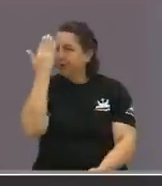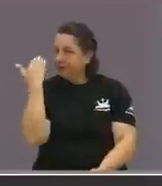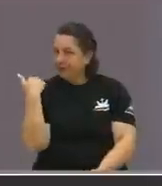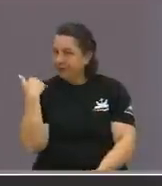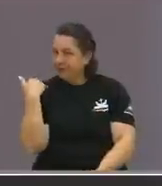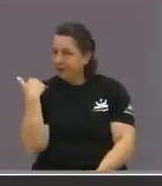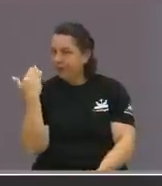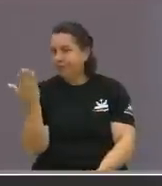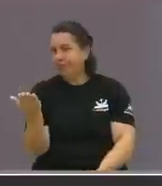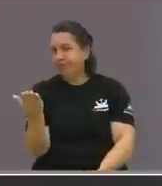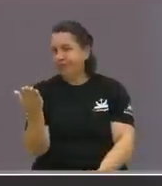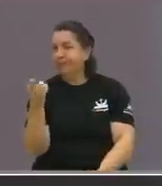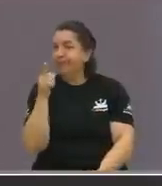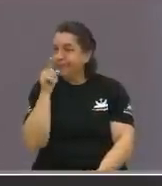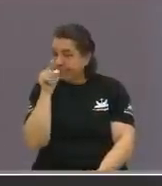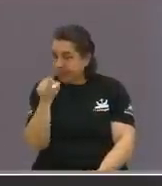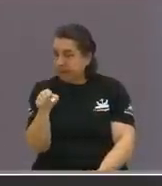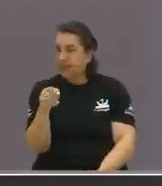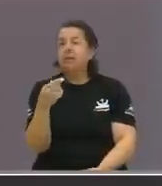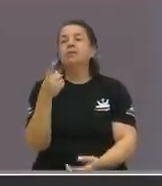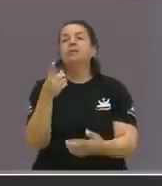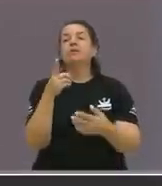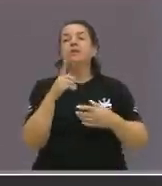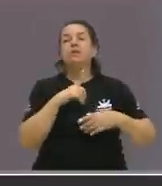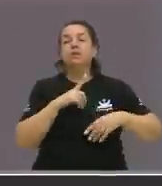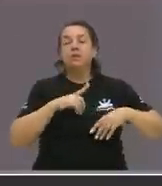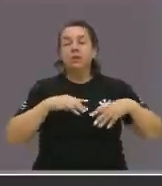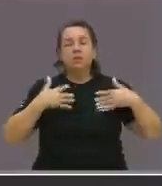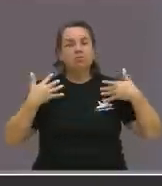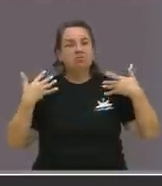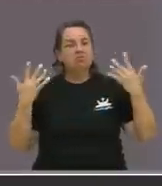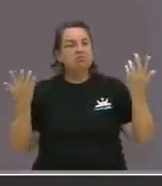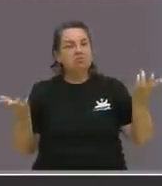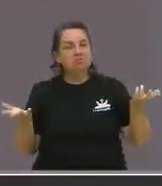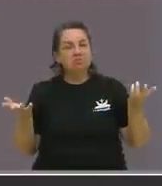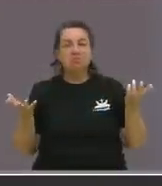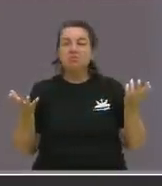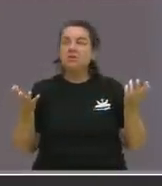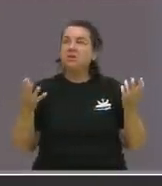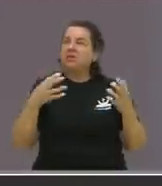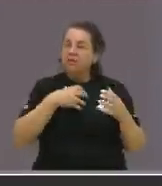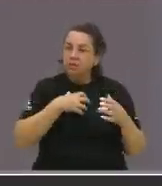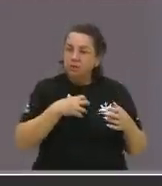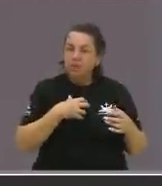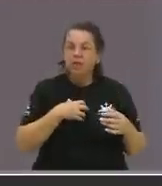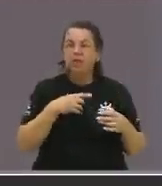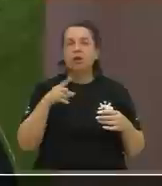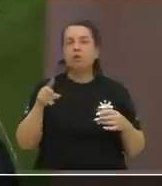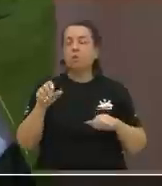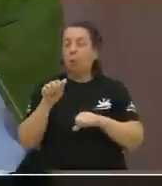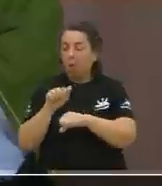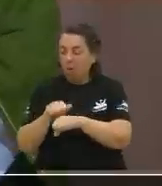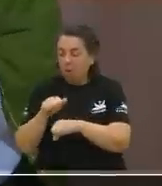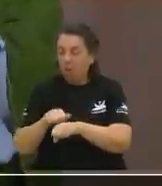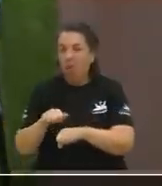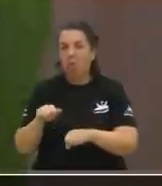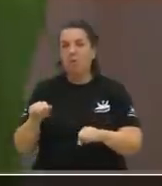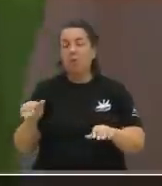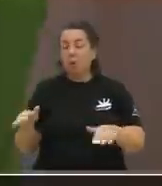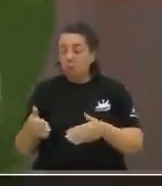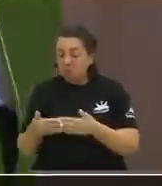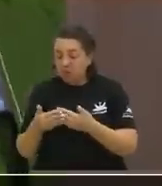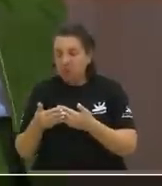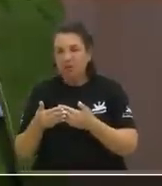Certamente, para ele ser tão voltado para os pobres, os humildes, ter